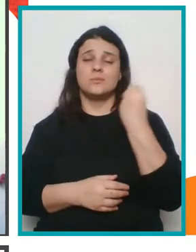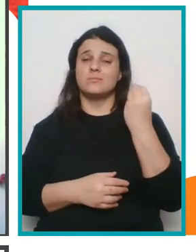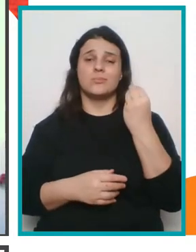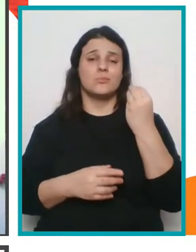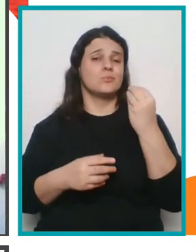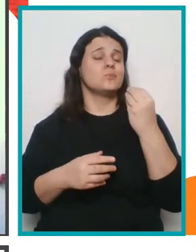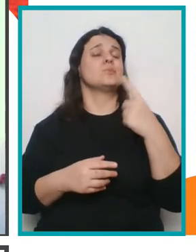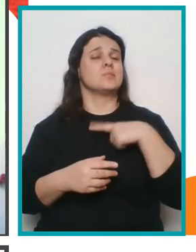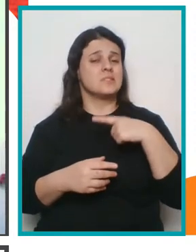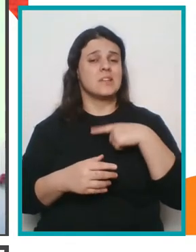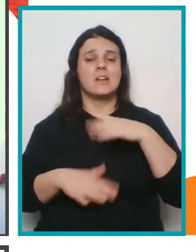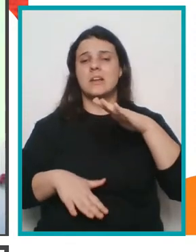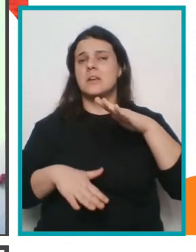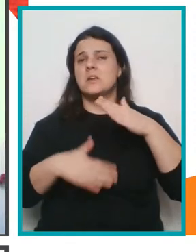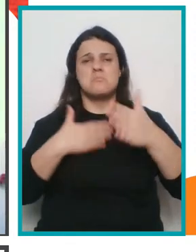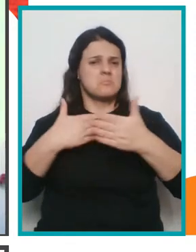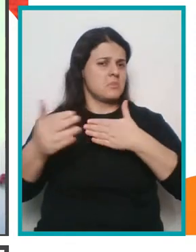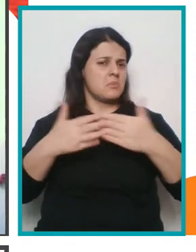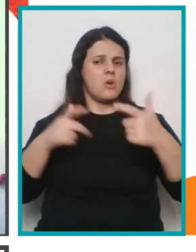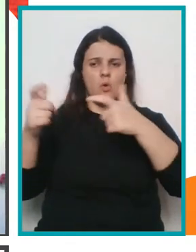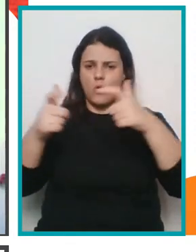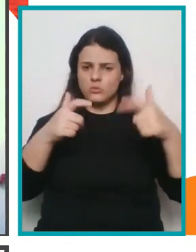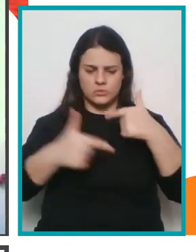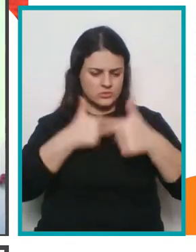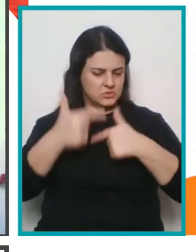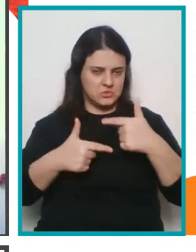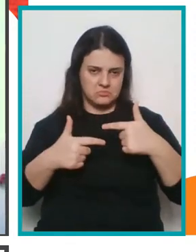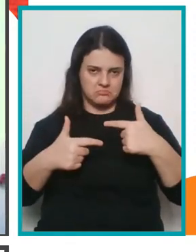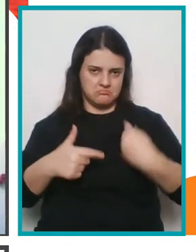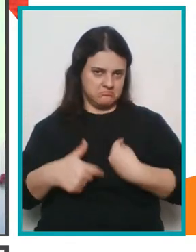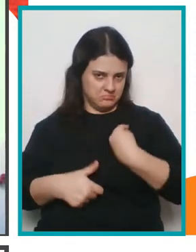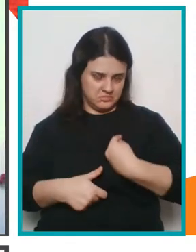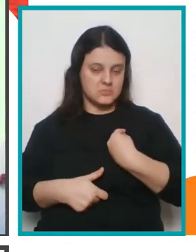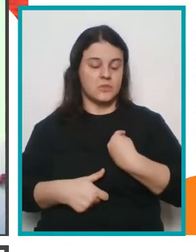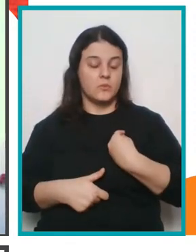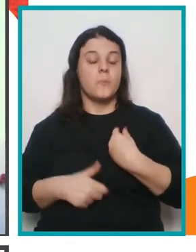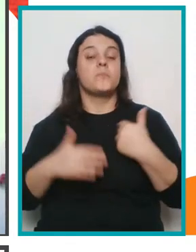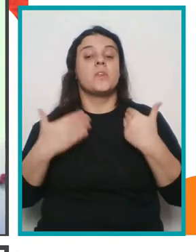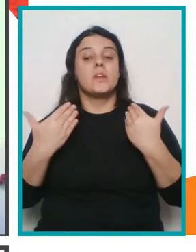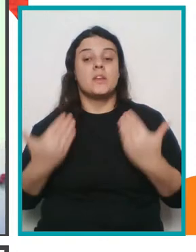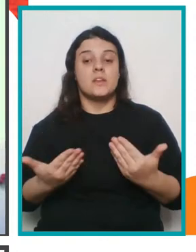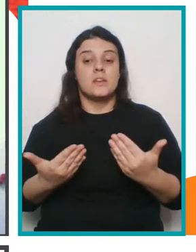consciência, da juventude aí no seu país,